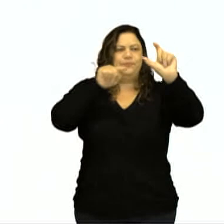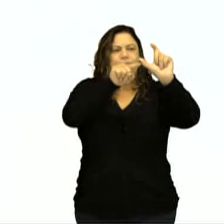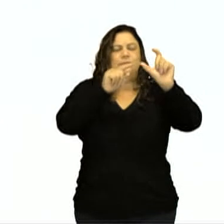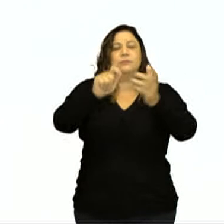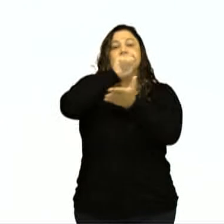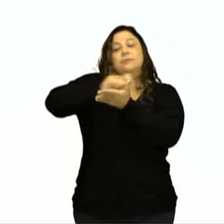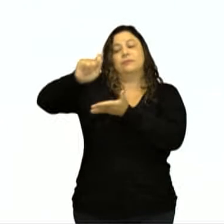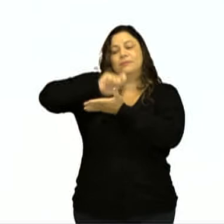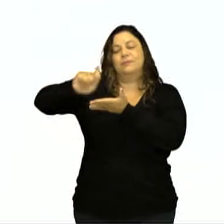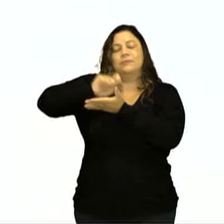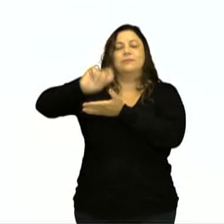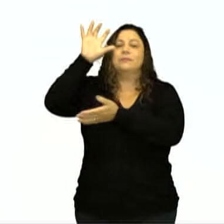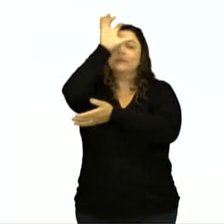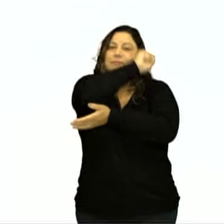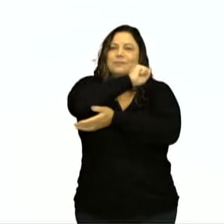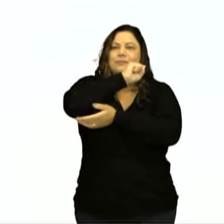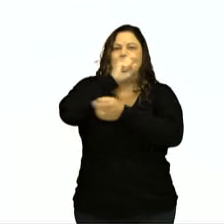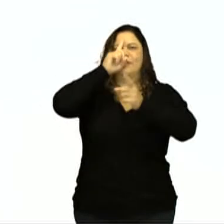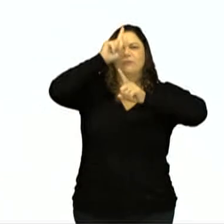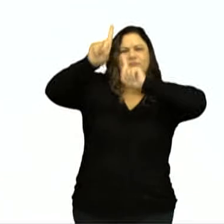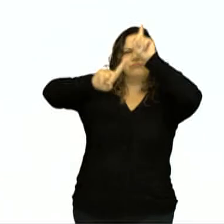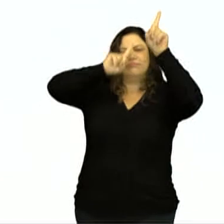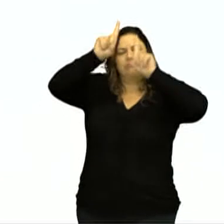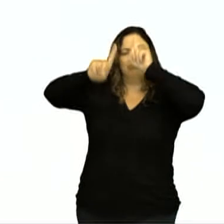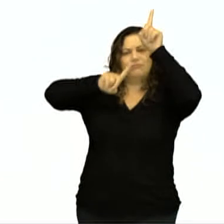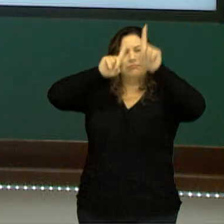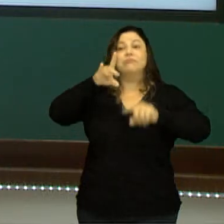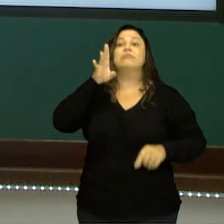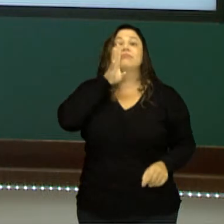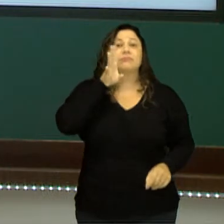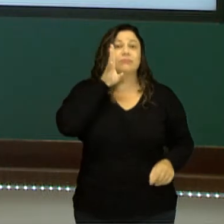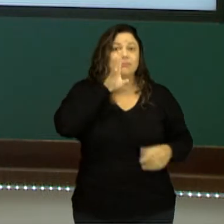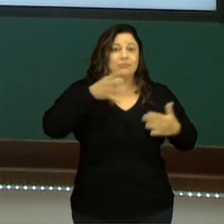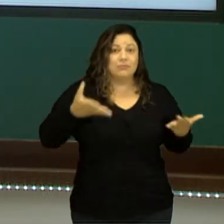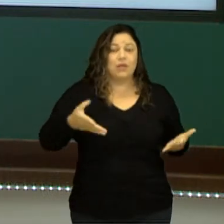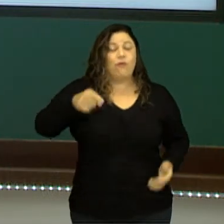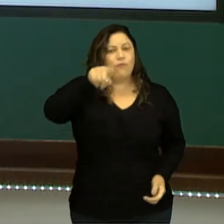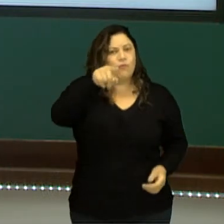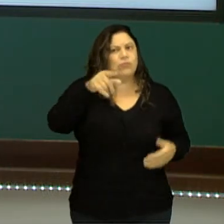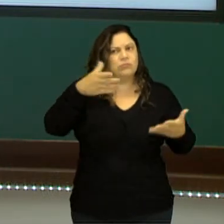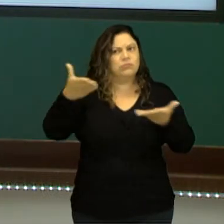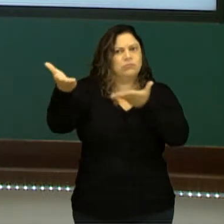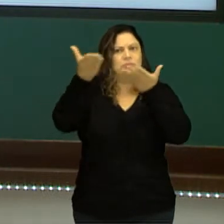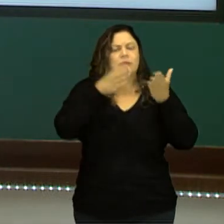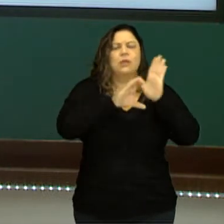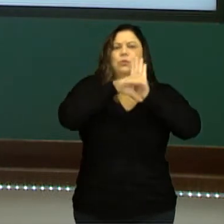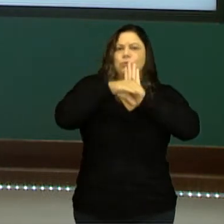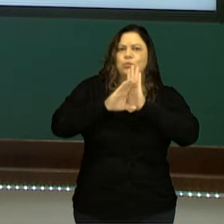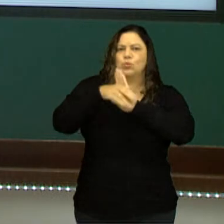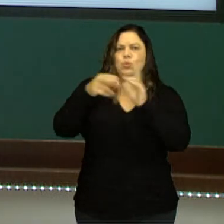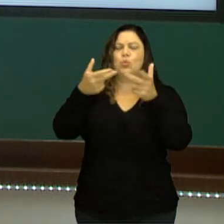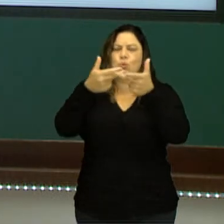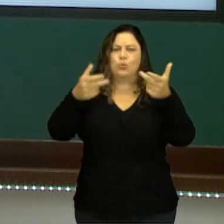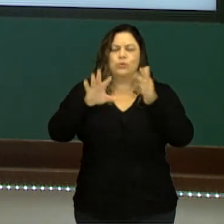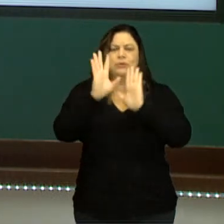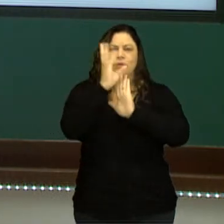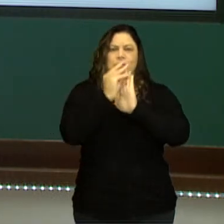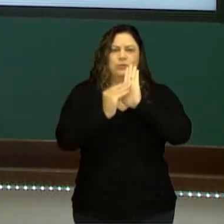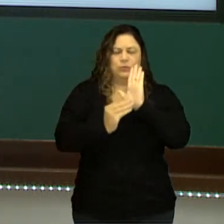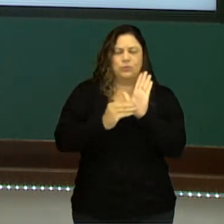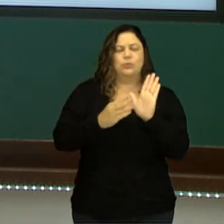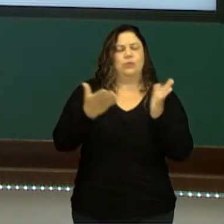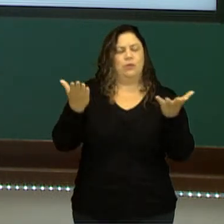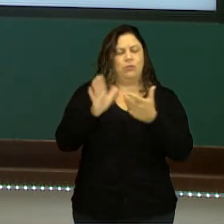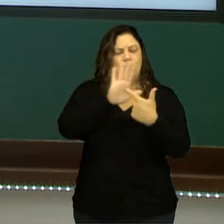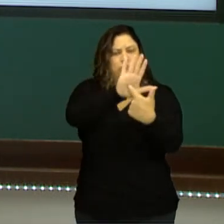no momento da forma mais criativa. Isso que é bacana do mapa mental, né? Você traz esses conceitos do conteúdo a ser